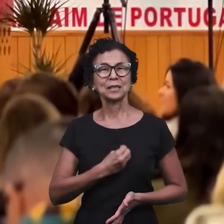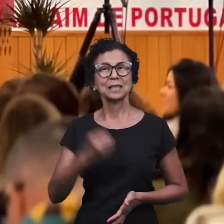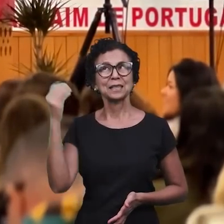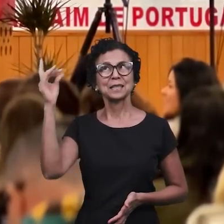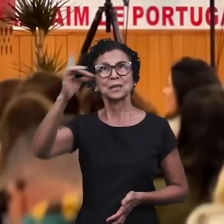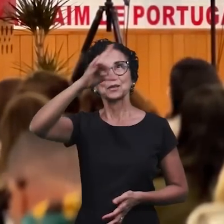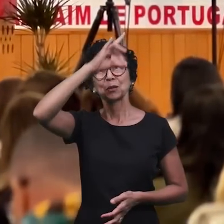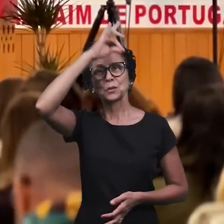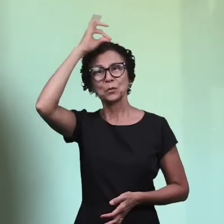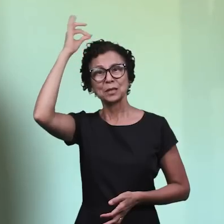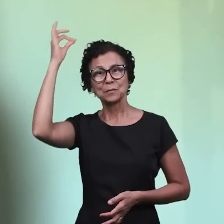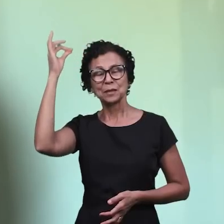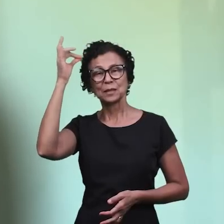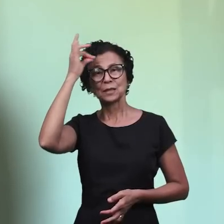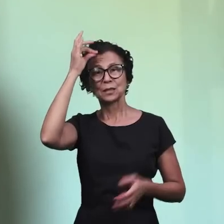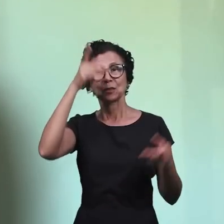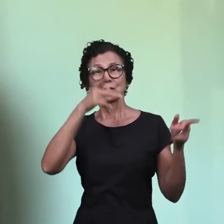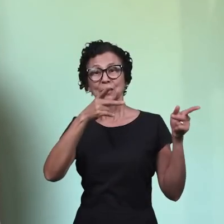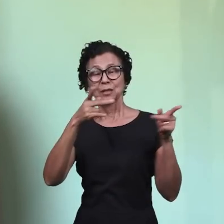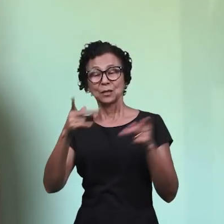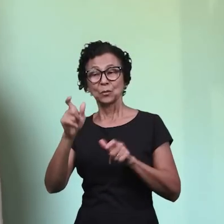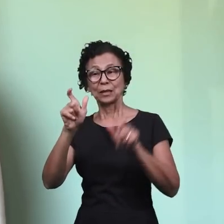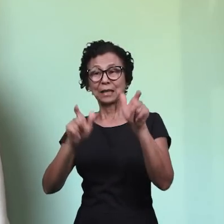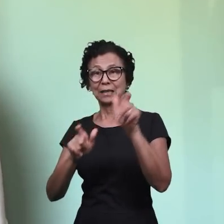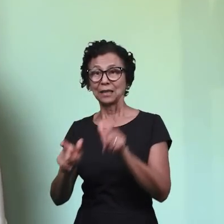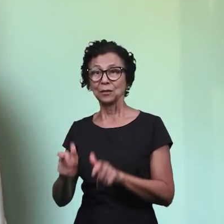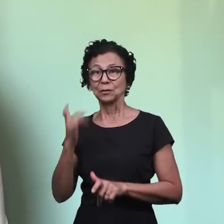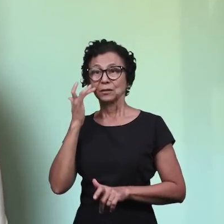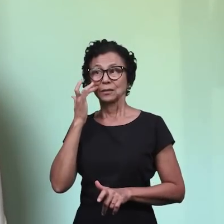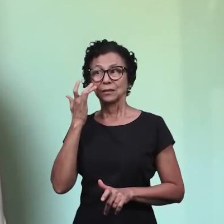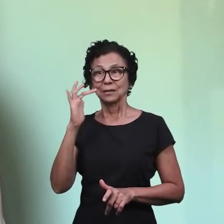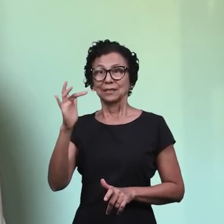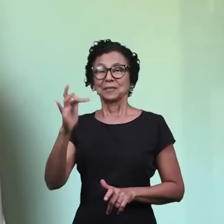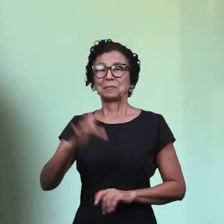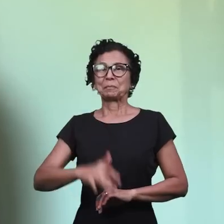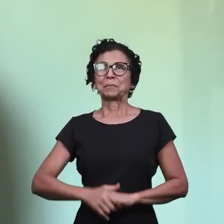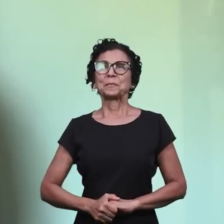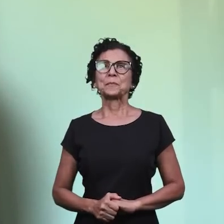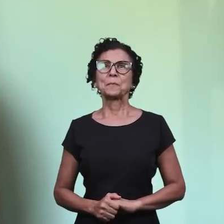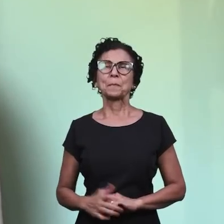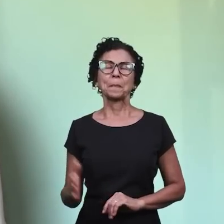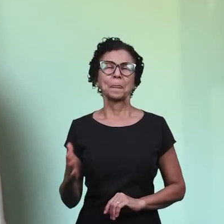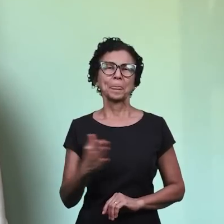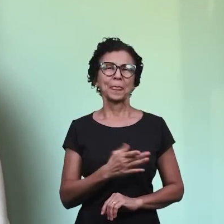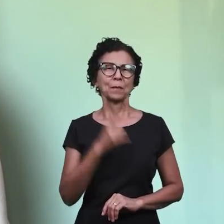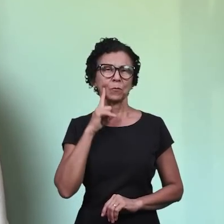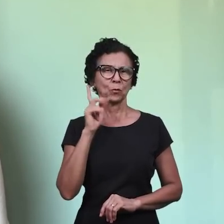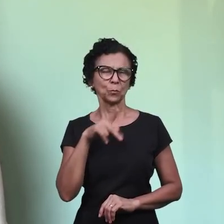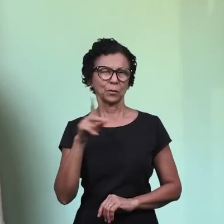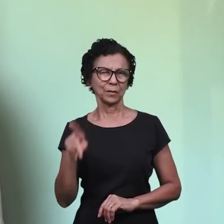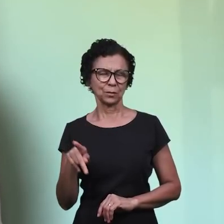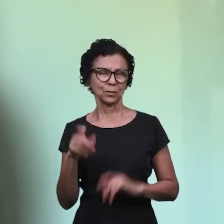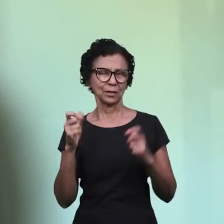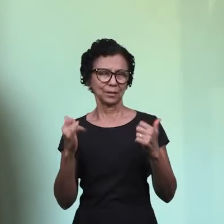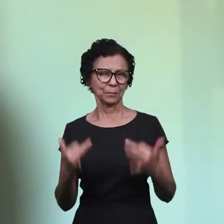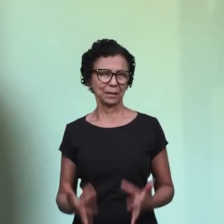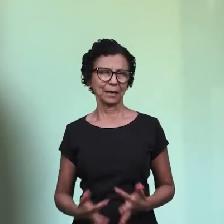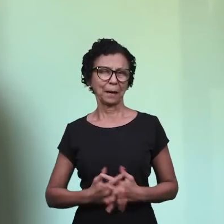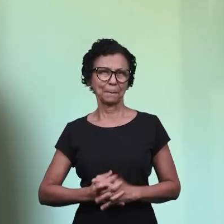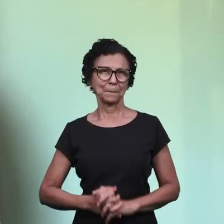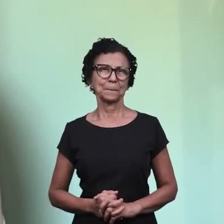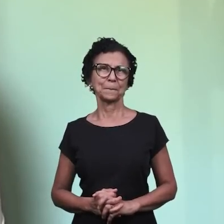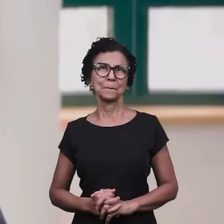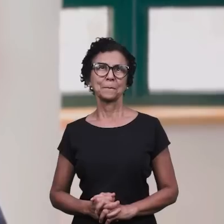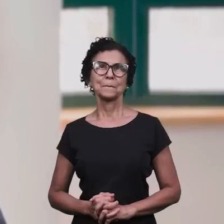Santo que trouxe grande renovo aos irmãos. Vamos ouvir o pastor Ricardo Bravin, um dos professores deste seminário, que nos conta mais